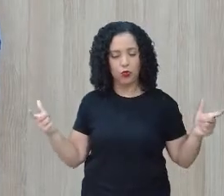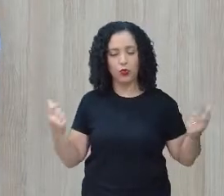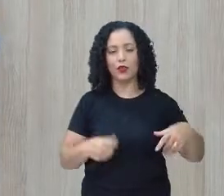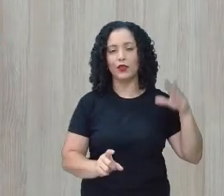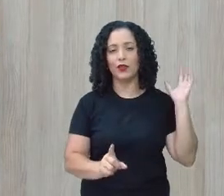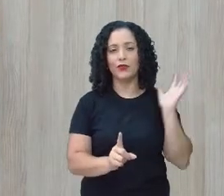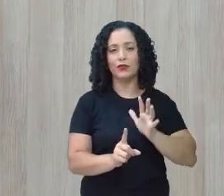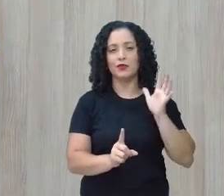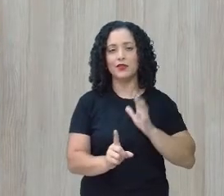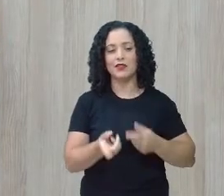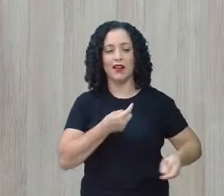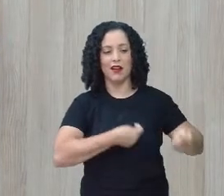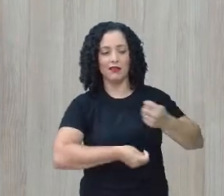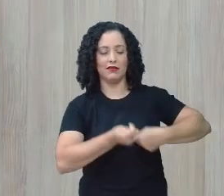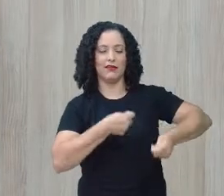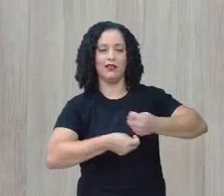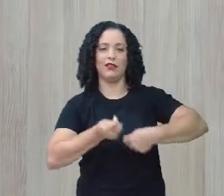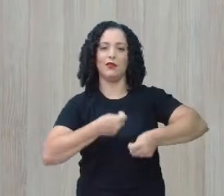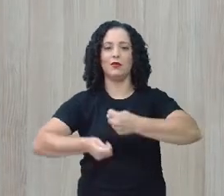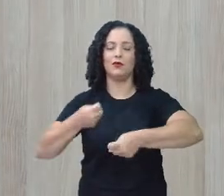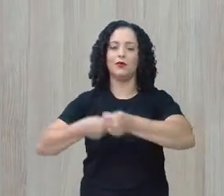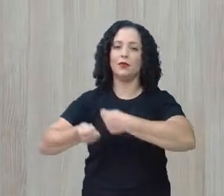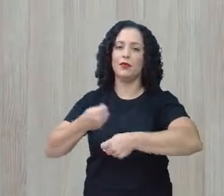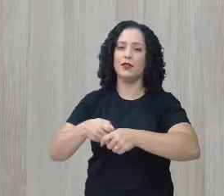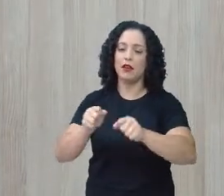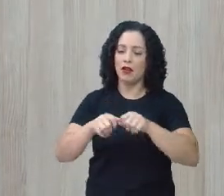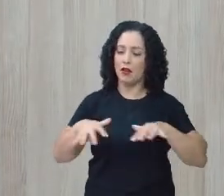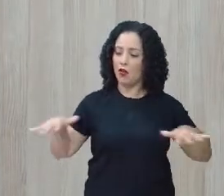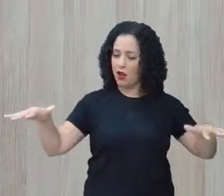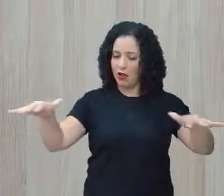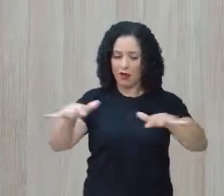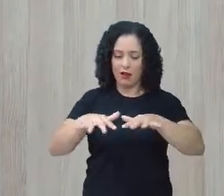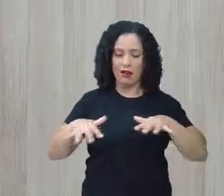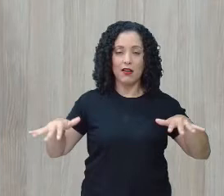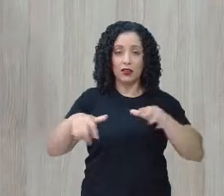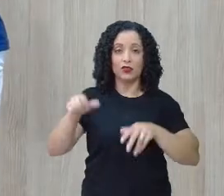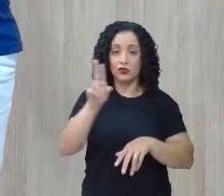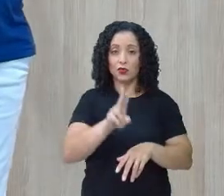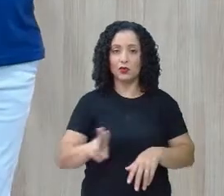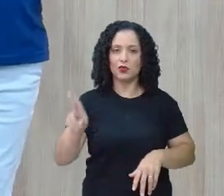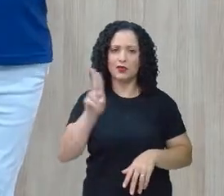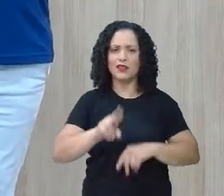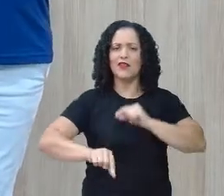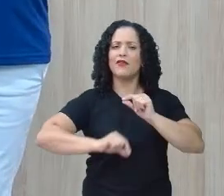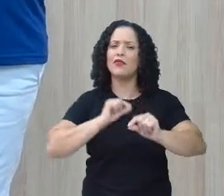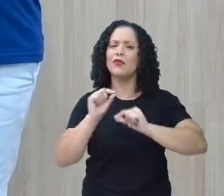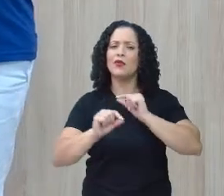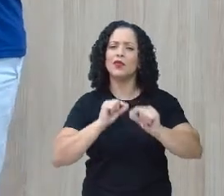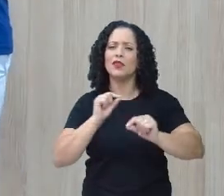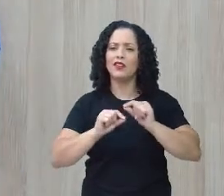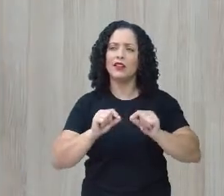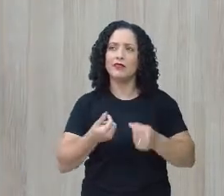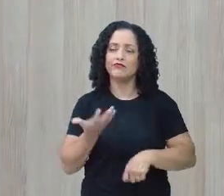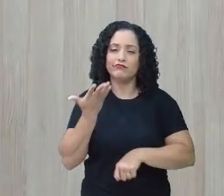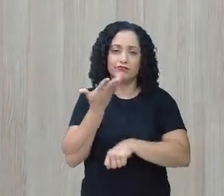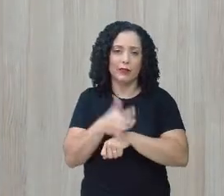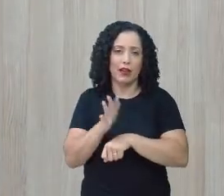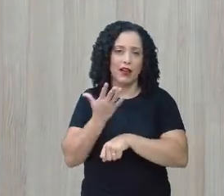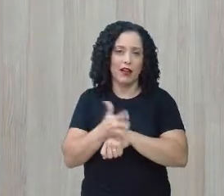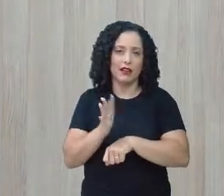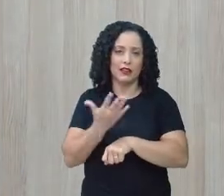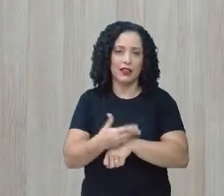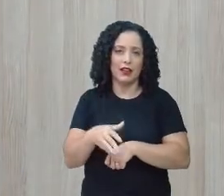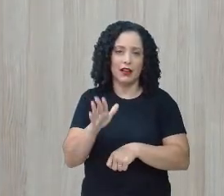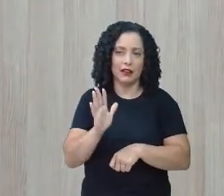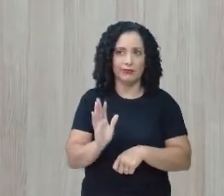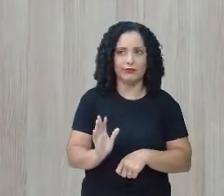na economia. Então, alguns territórios se utilizavam do protecionismo, outros dessa prática mais bulionista,